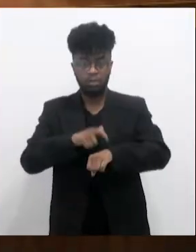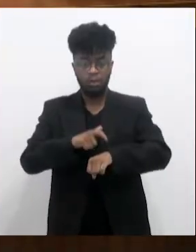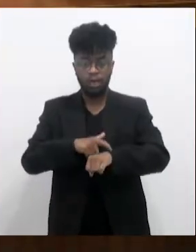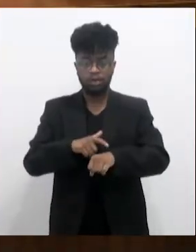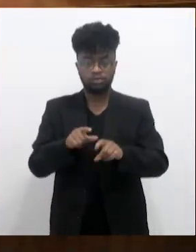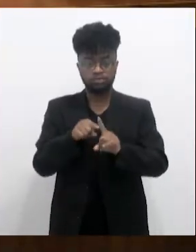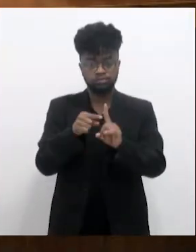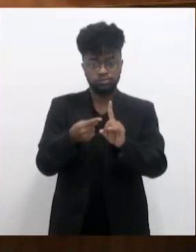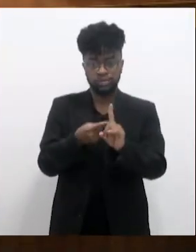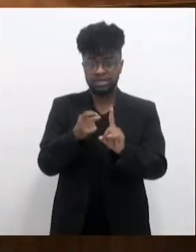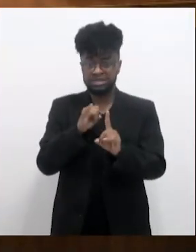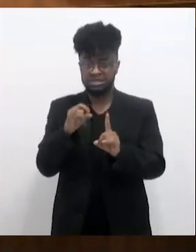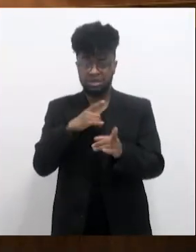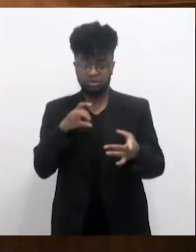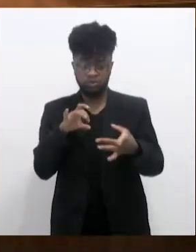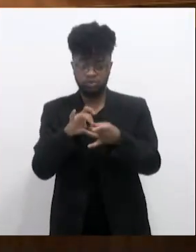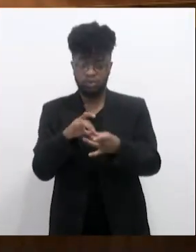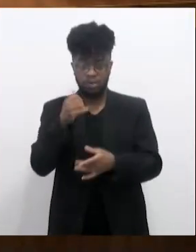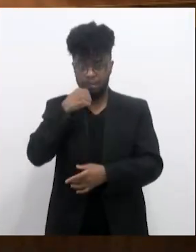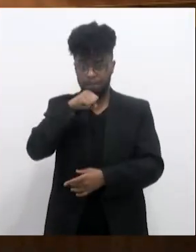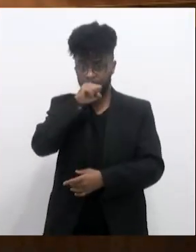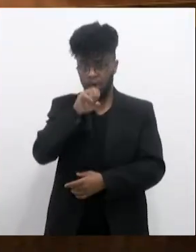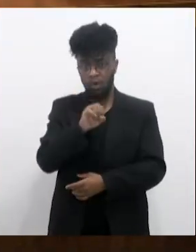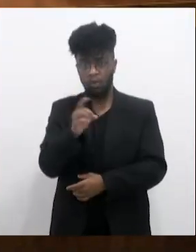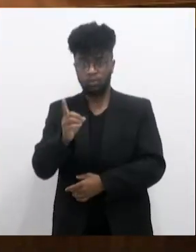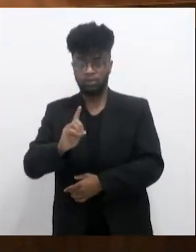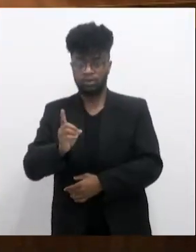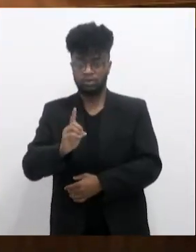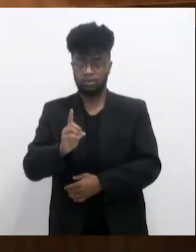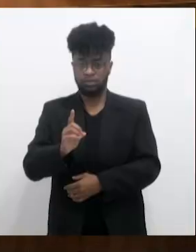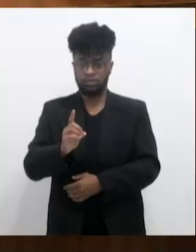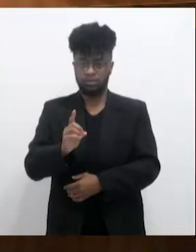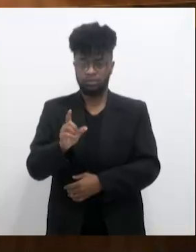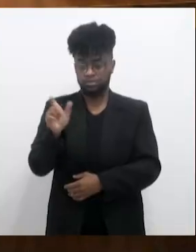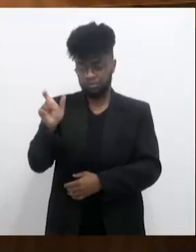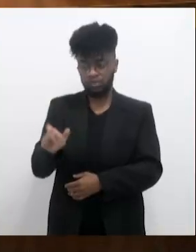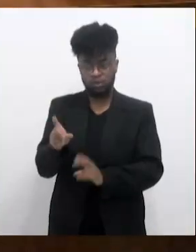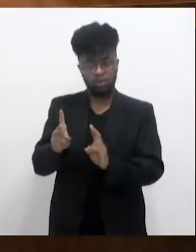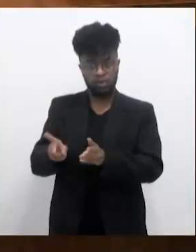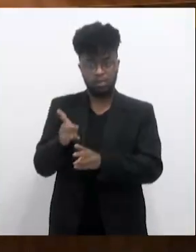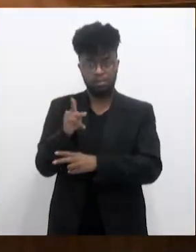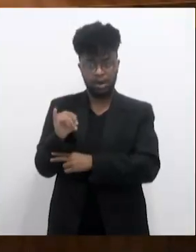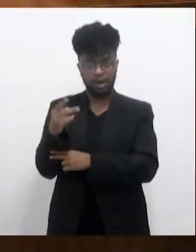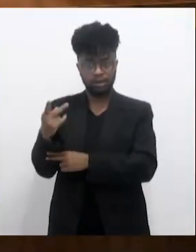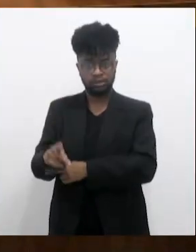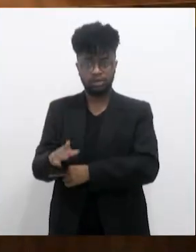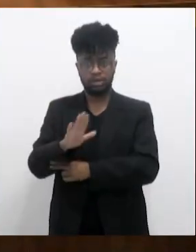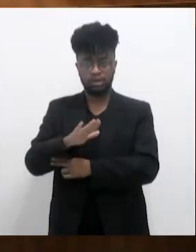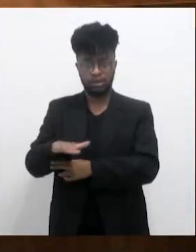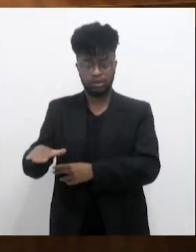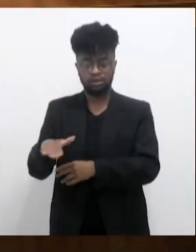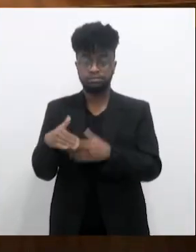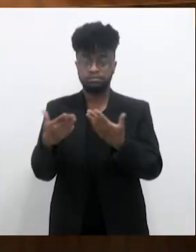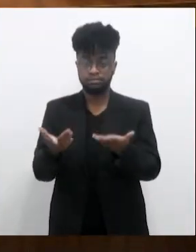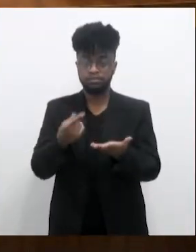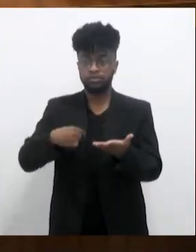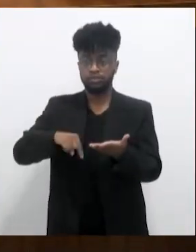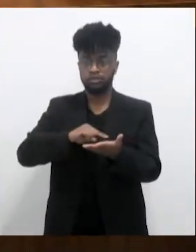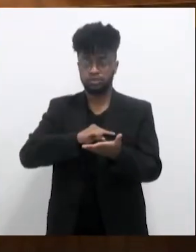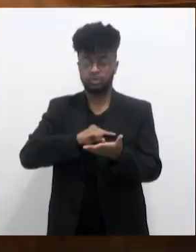dele estar com a mãe ou não, né, ele é o pai da criança. Então, a gente